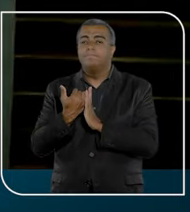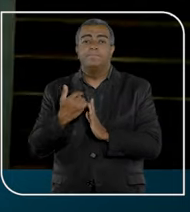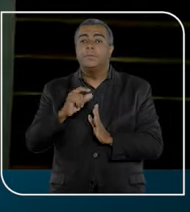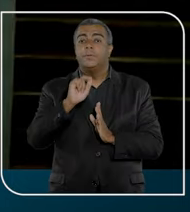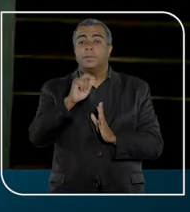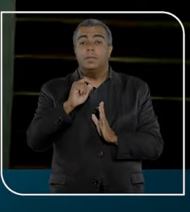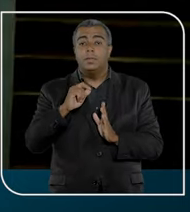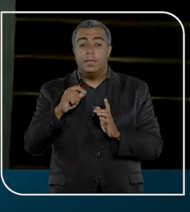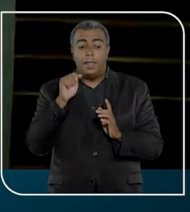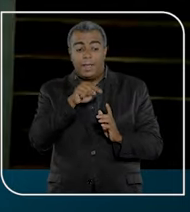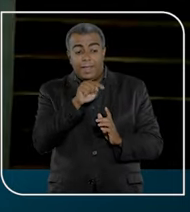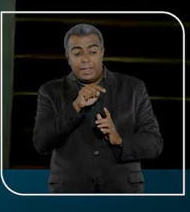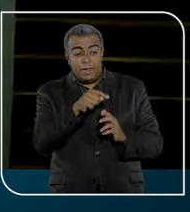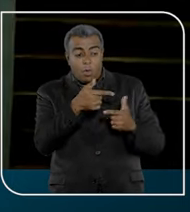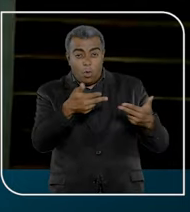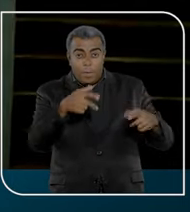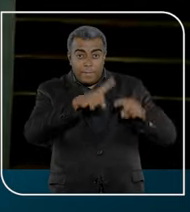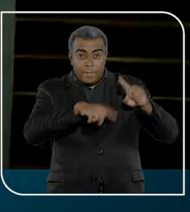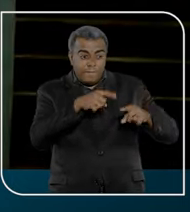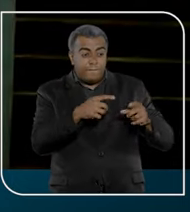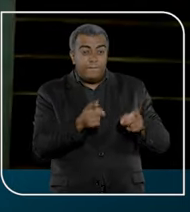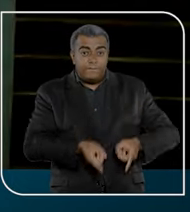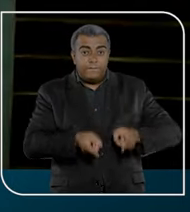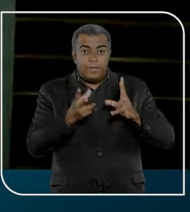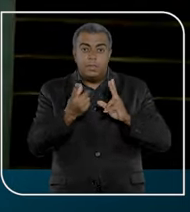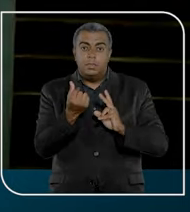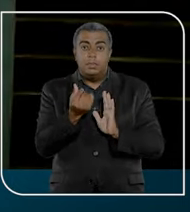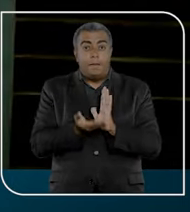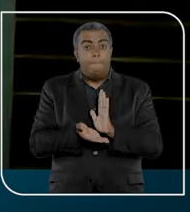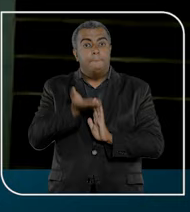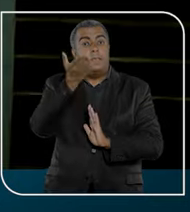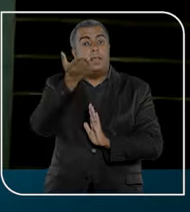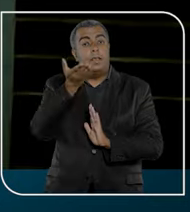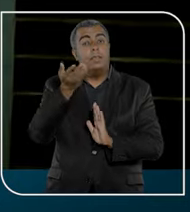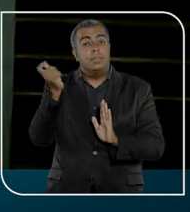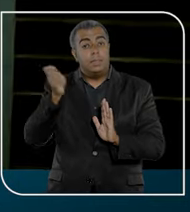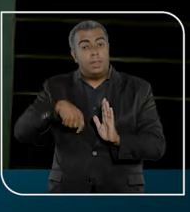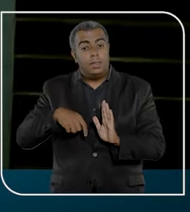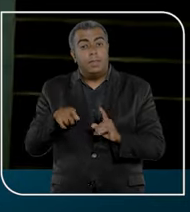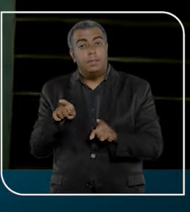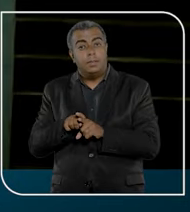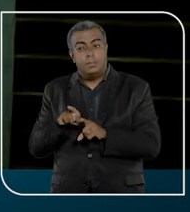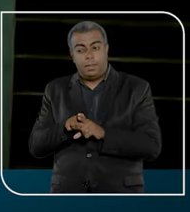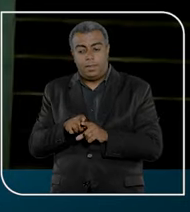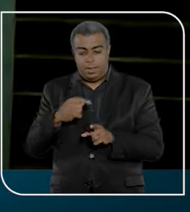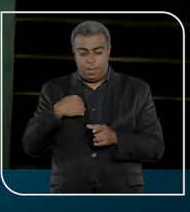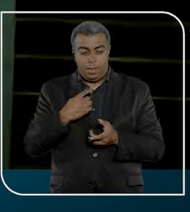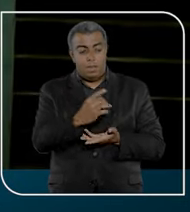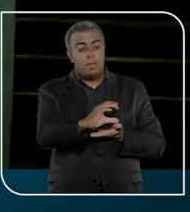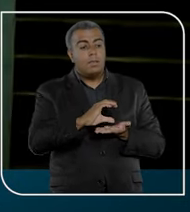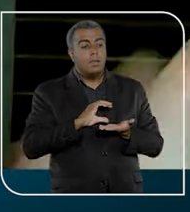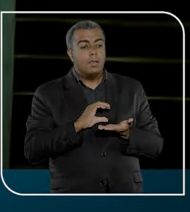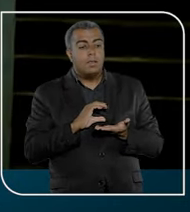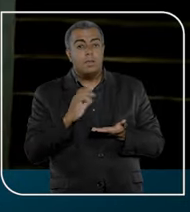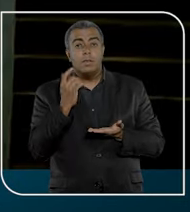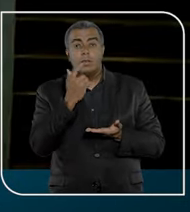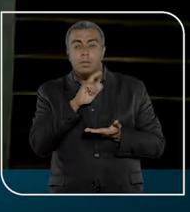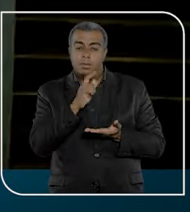aumenta as chances dos bens serem vendidos por valores mais altos e, assim, satisfazer o